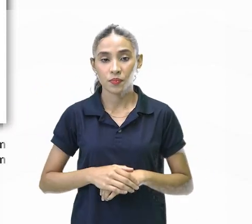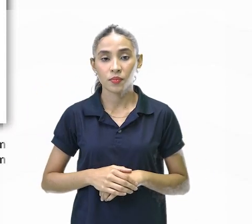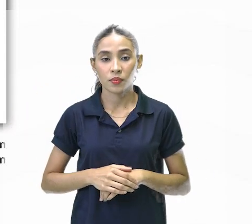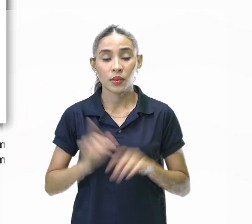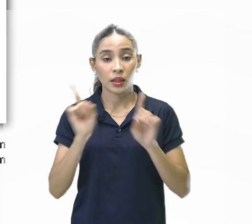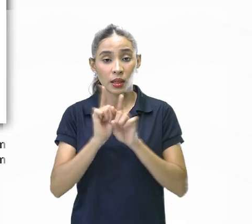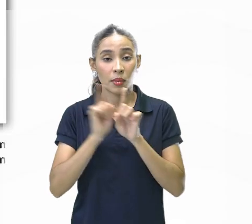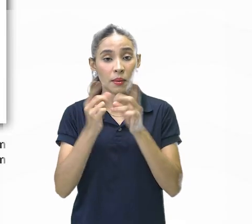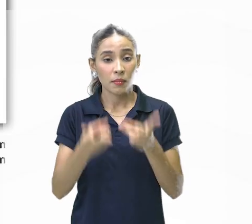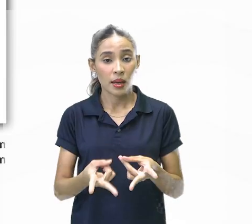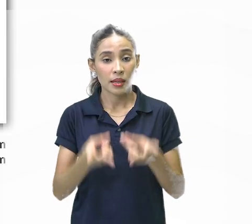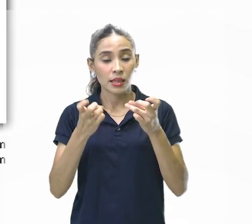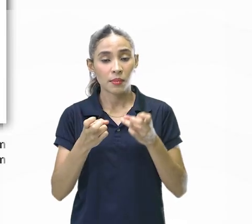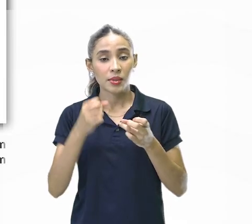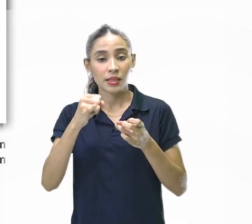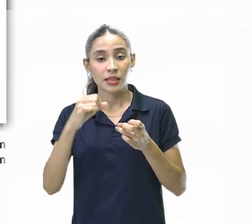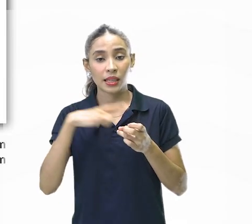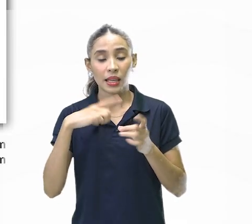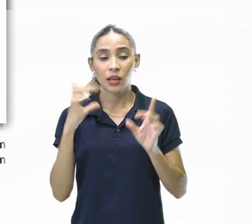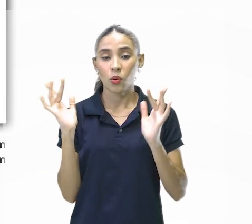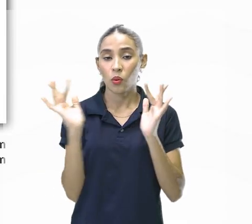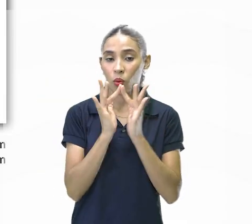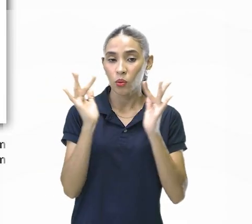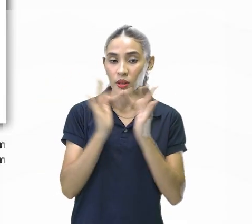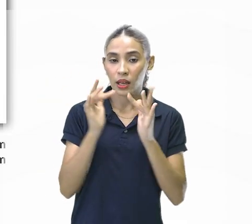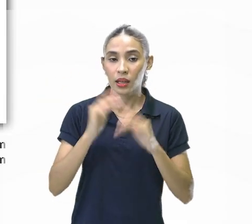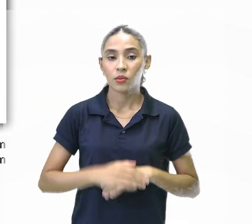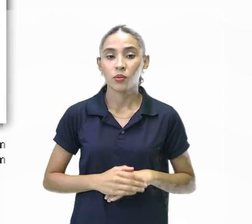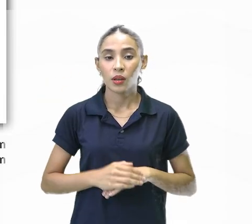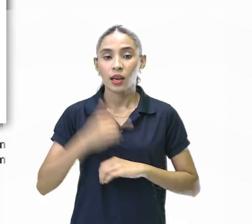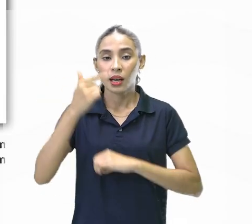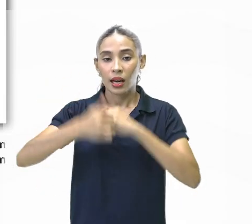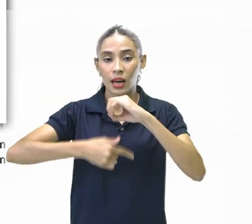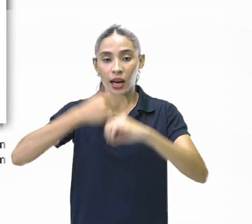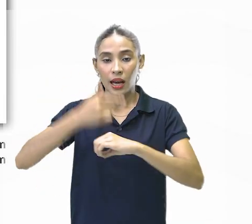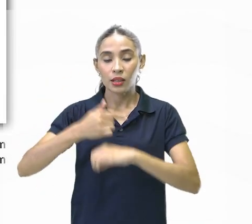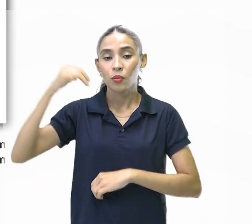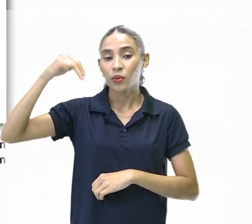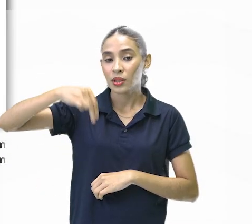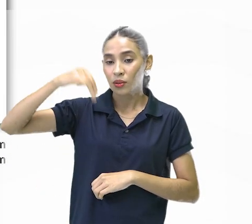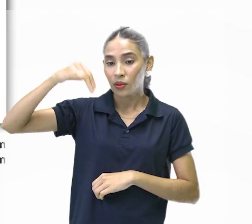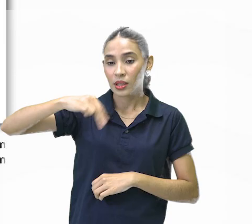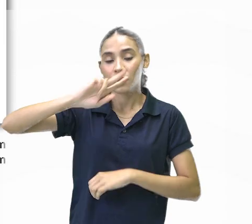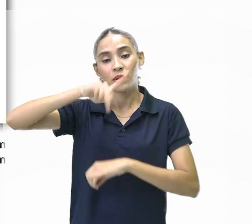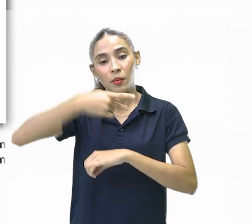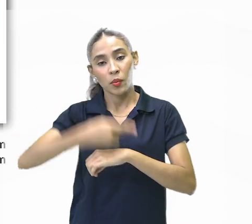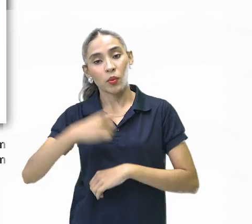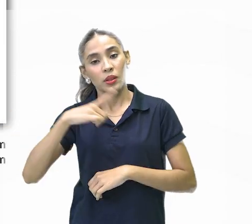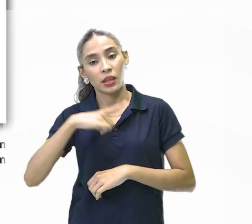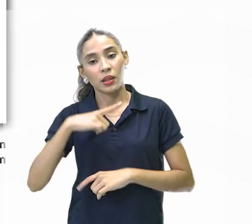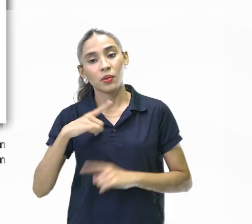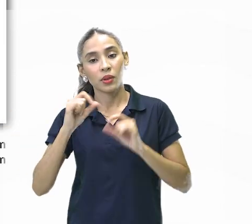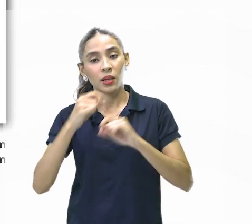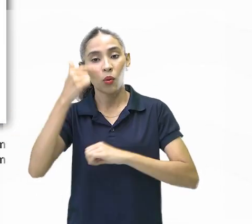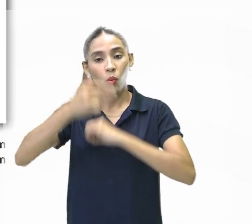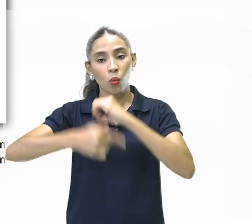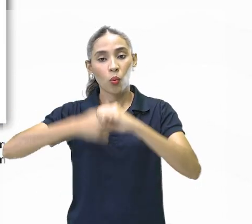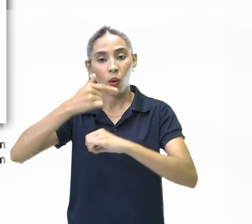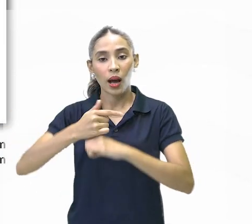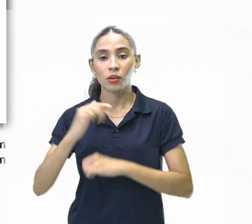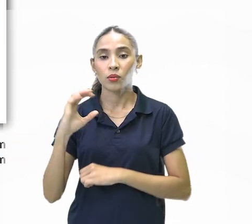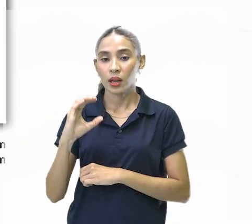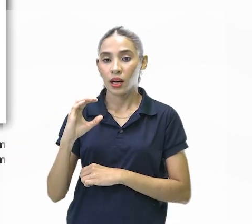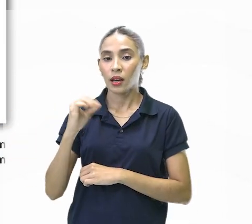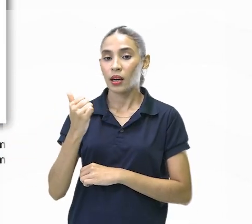você percebe que, ao se deparar ali, temos o átomo de nitrogênio, depois ele tem o átomo